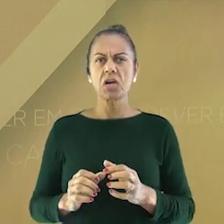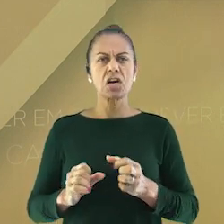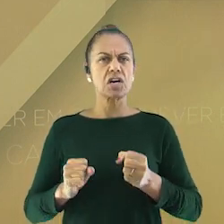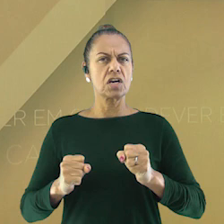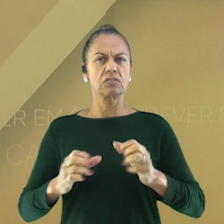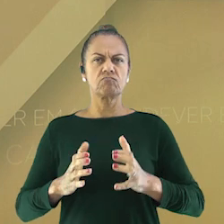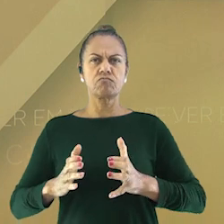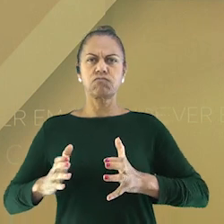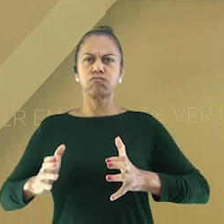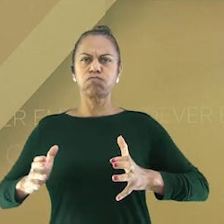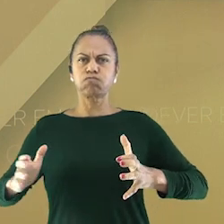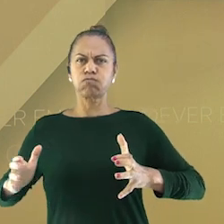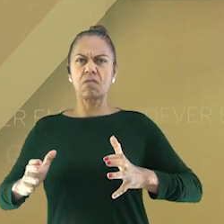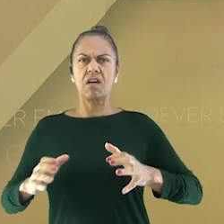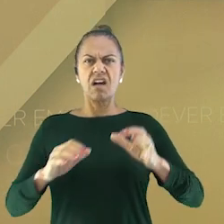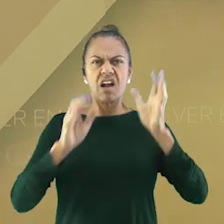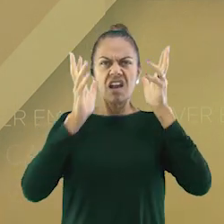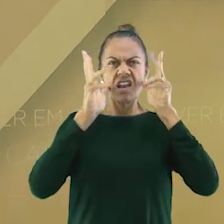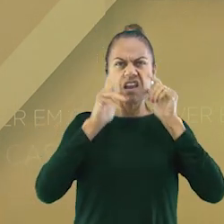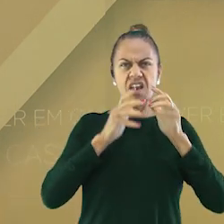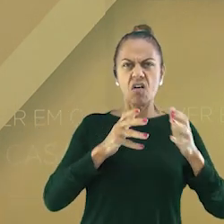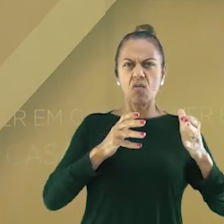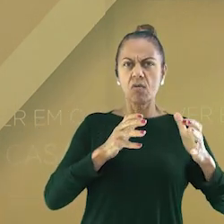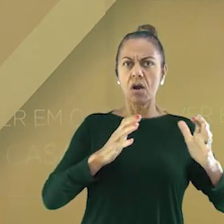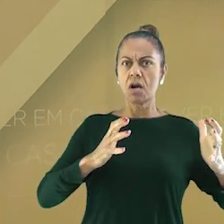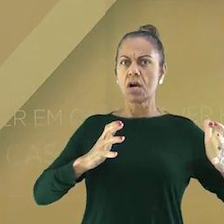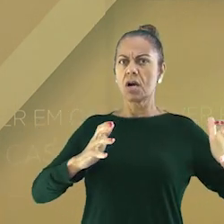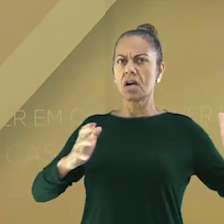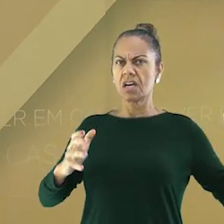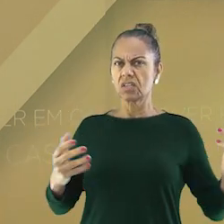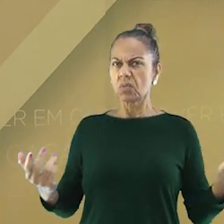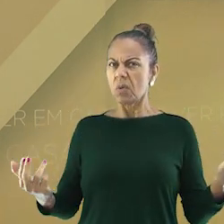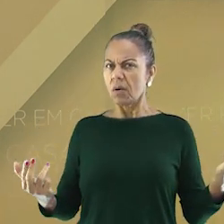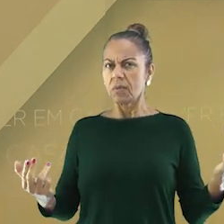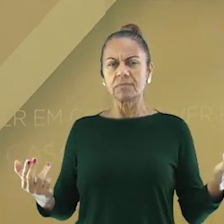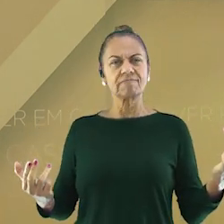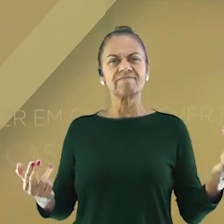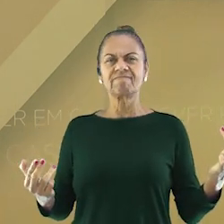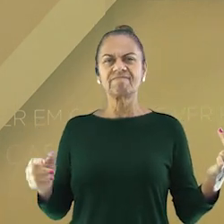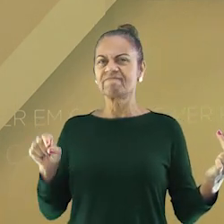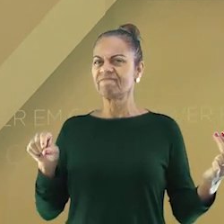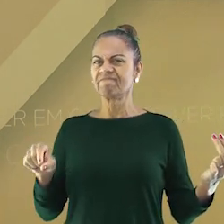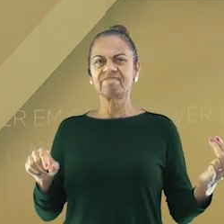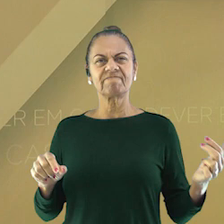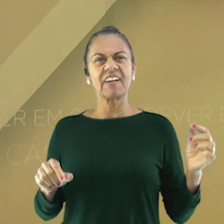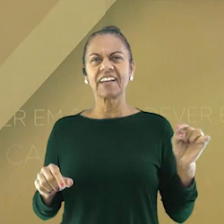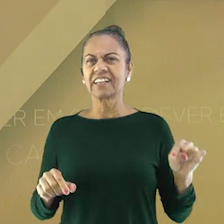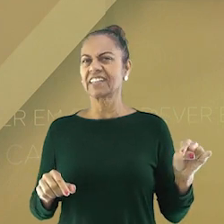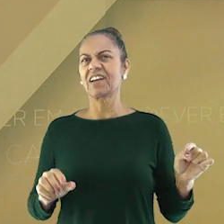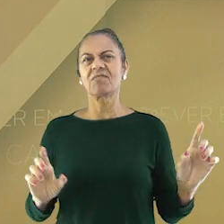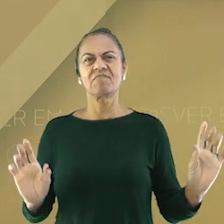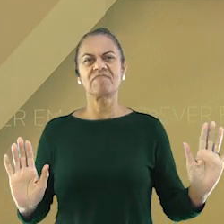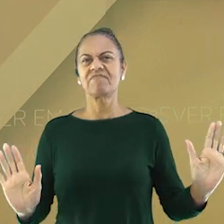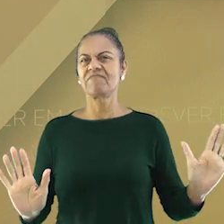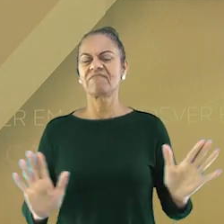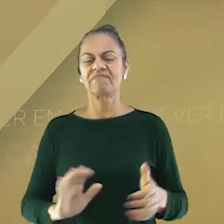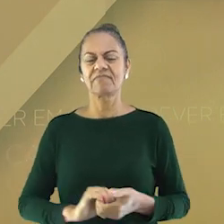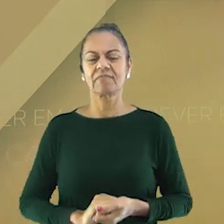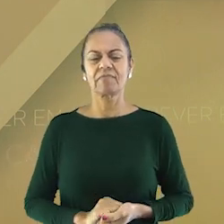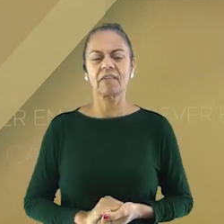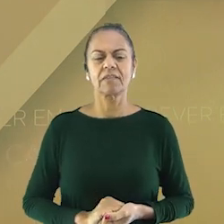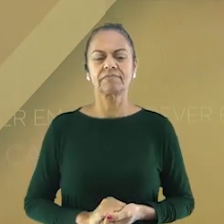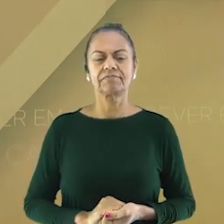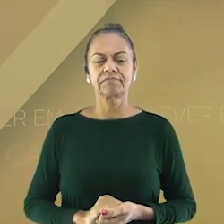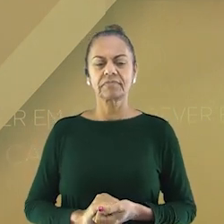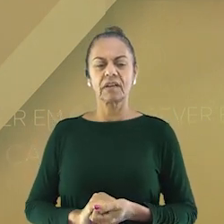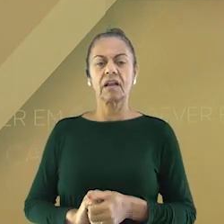leões. Mais uma vez, os dois substantivos, nesse caso, o nome dos dois felinos, leopards e lions. E